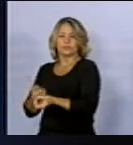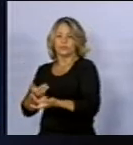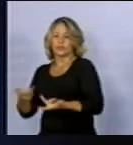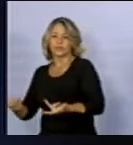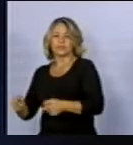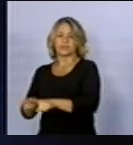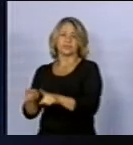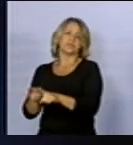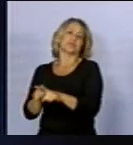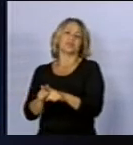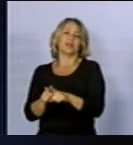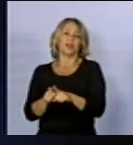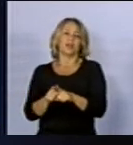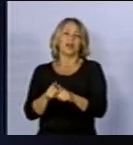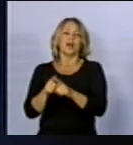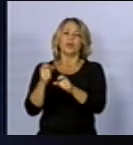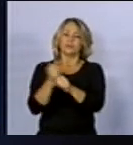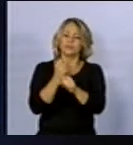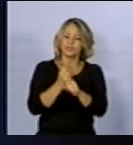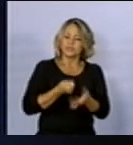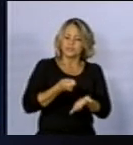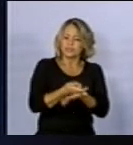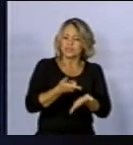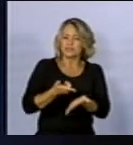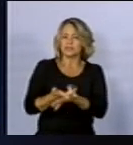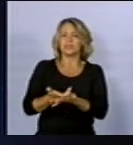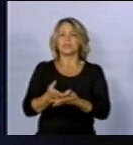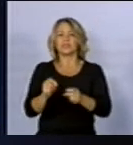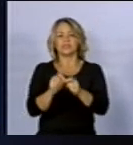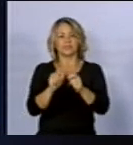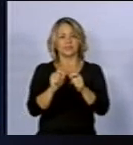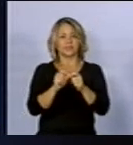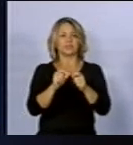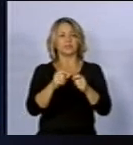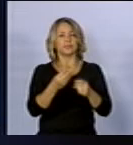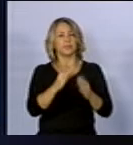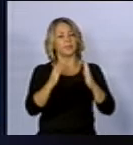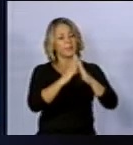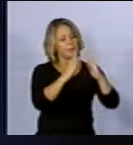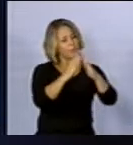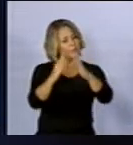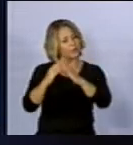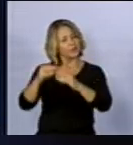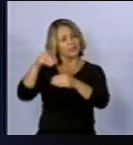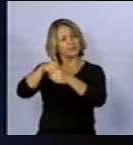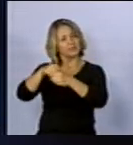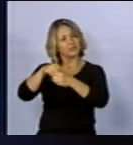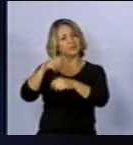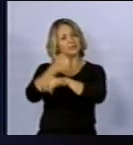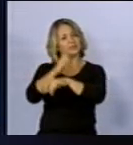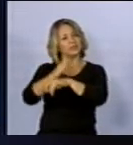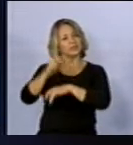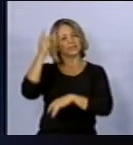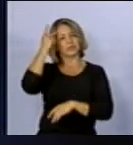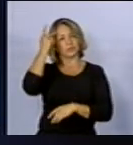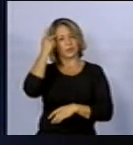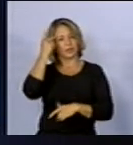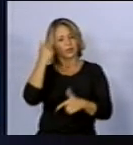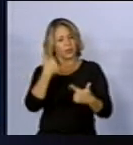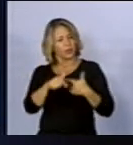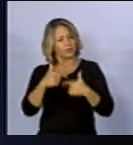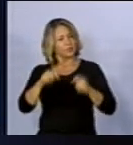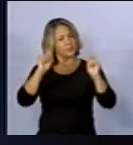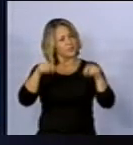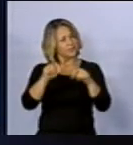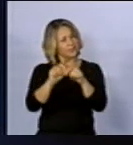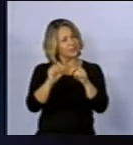fez para poder justamente habitar a cidade de São Paulo este serviço essencial deve ser prestado com